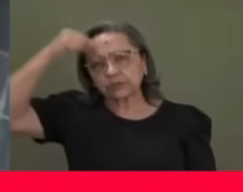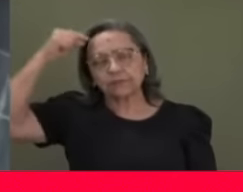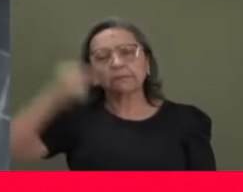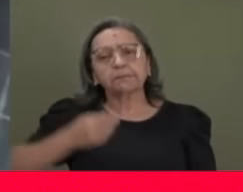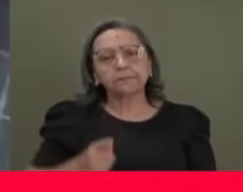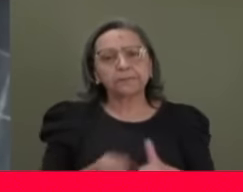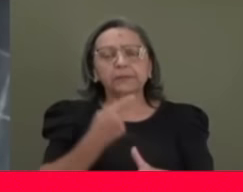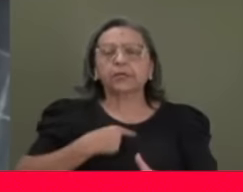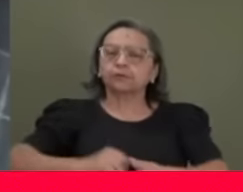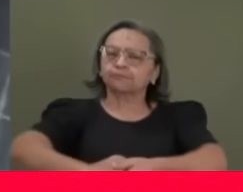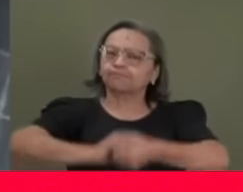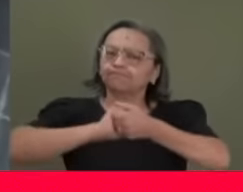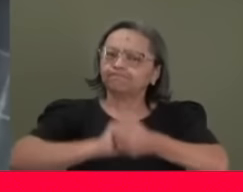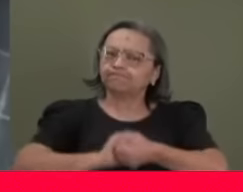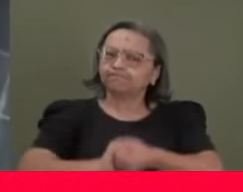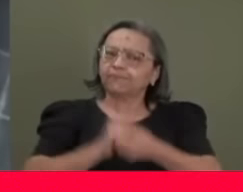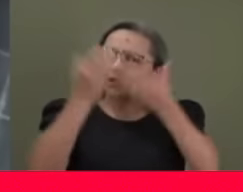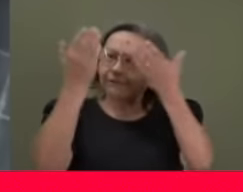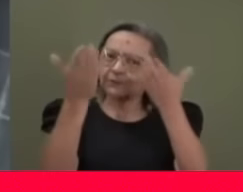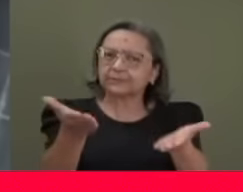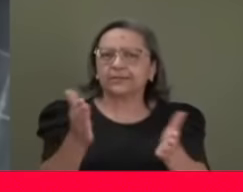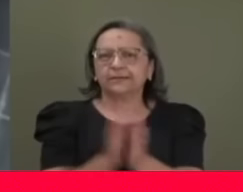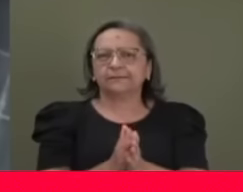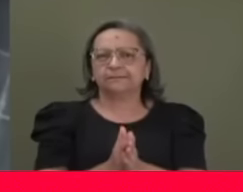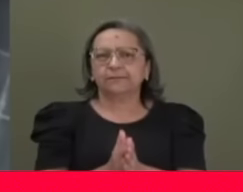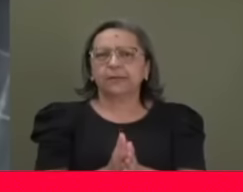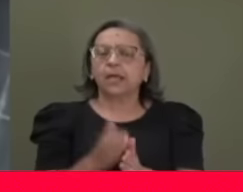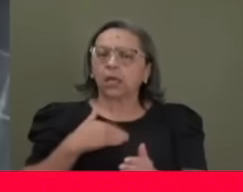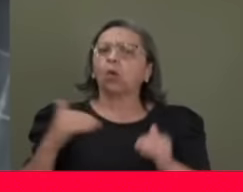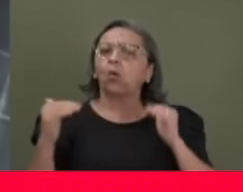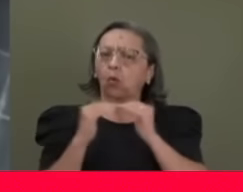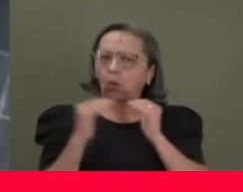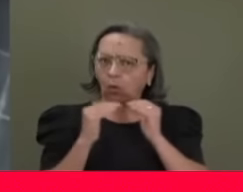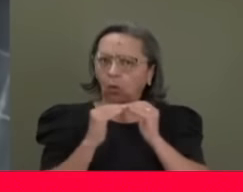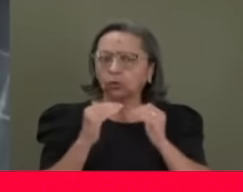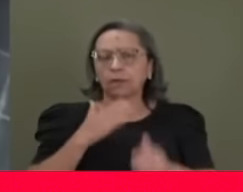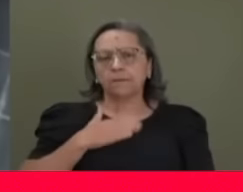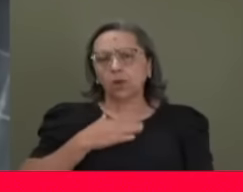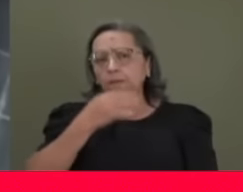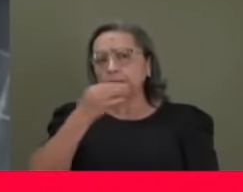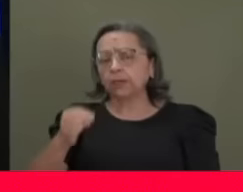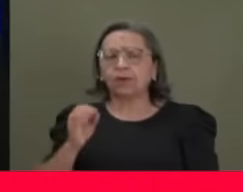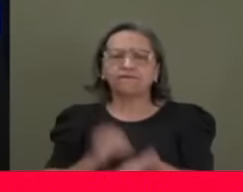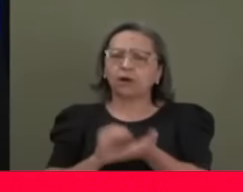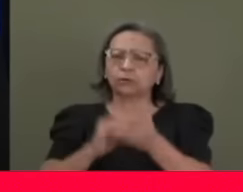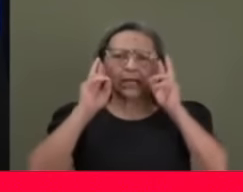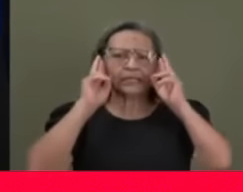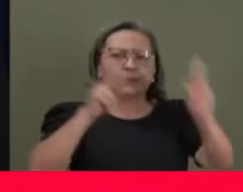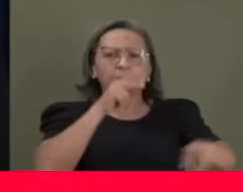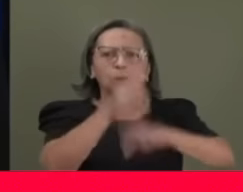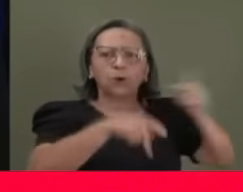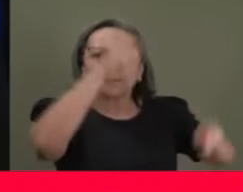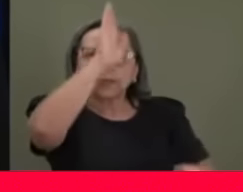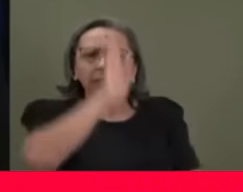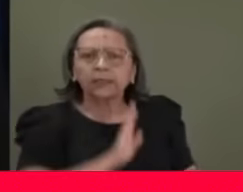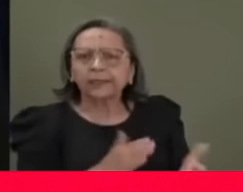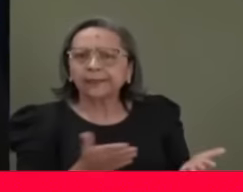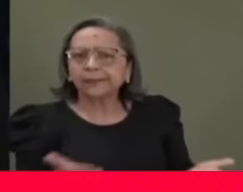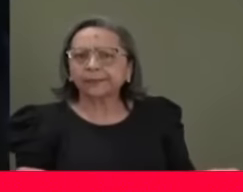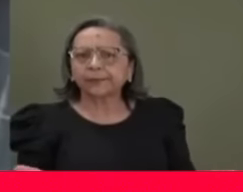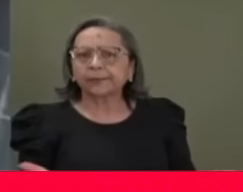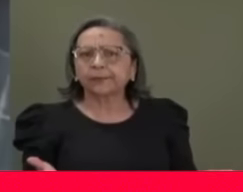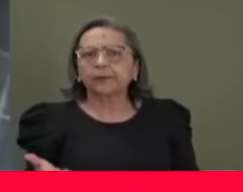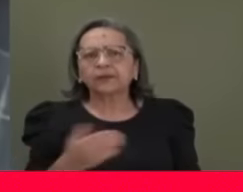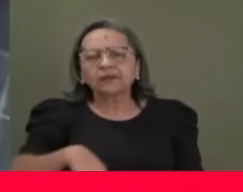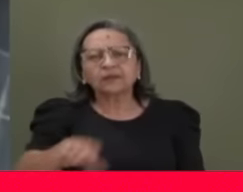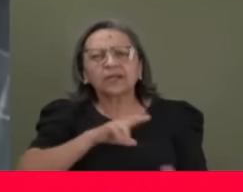manifestar a minha solidariedade ao senhor. Tá? Eu concordo, para mim é um desrespeito ao povo brasileiro ter